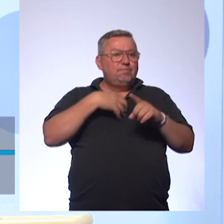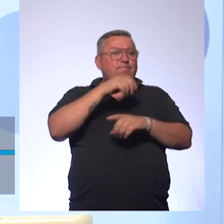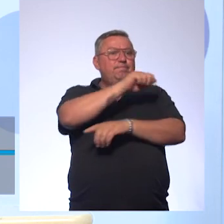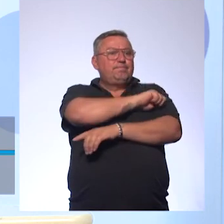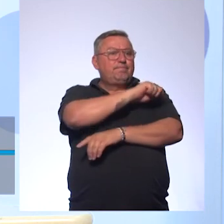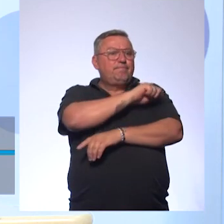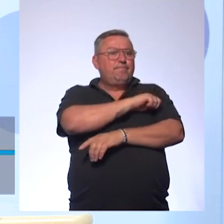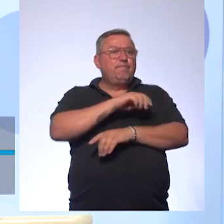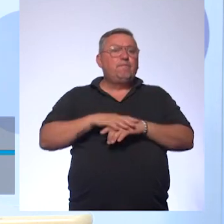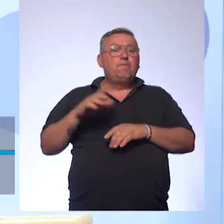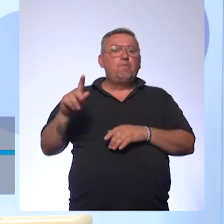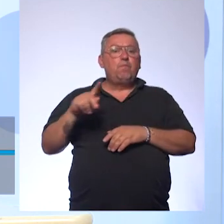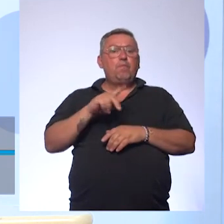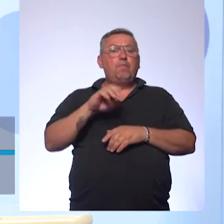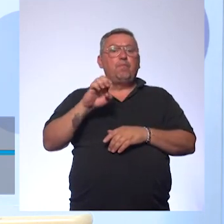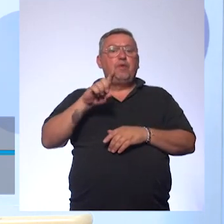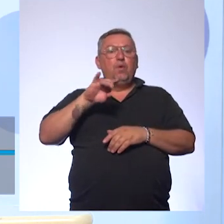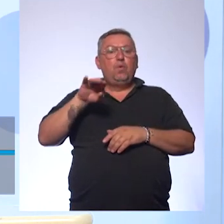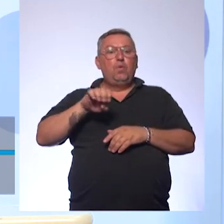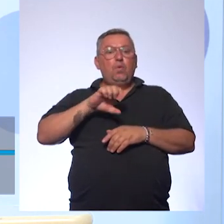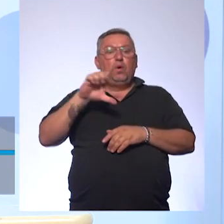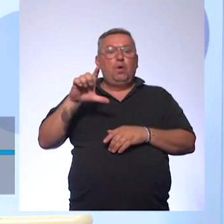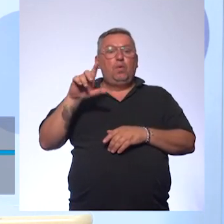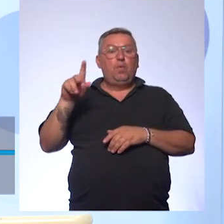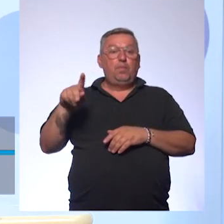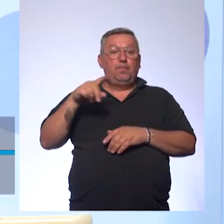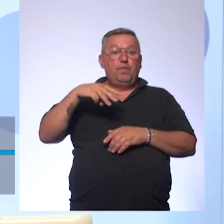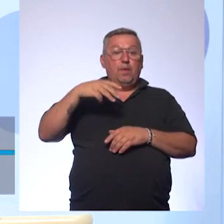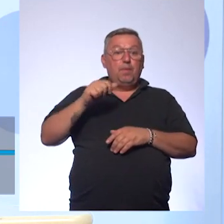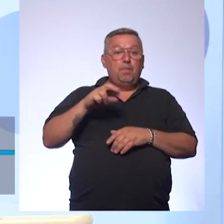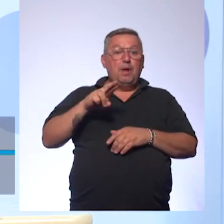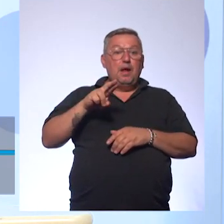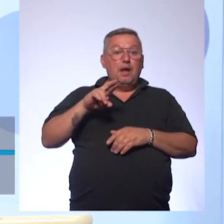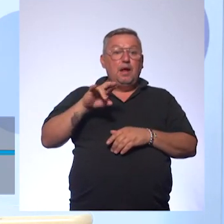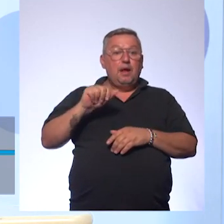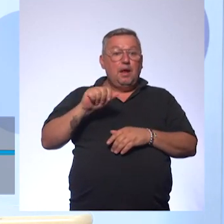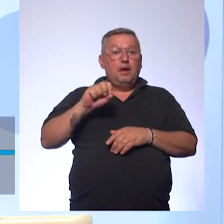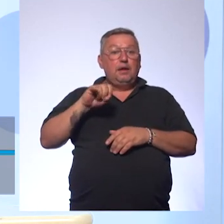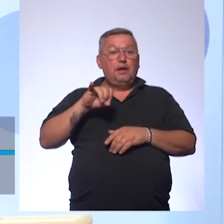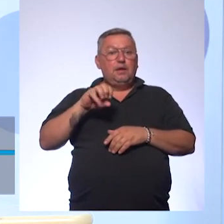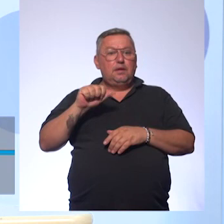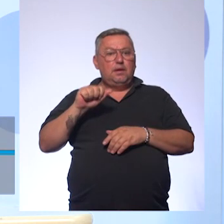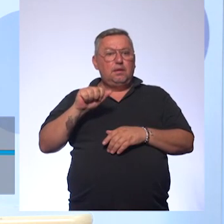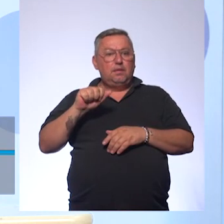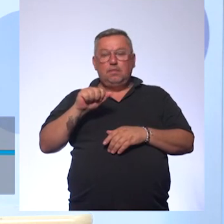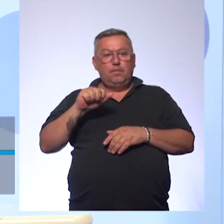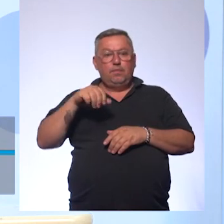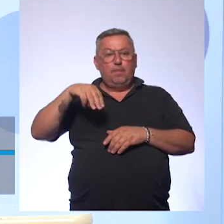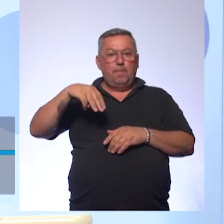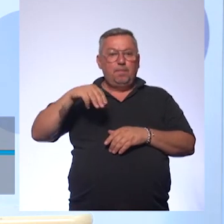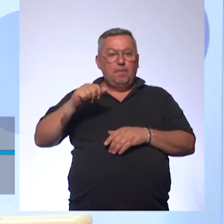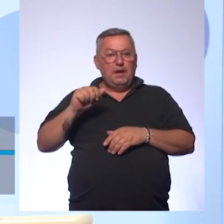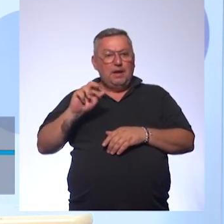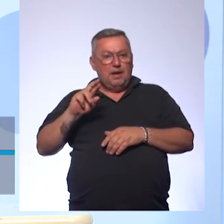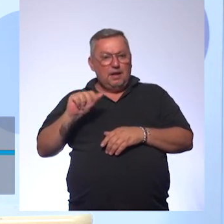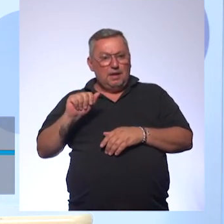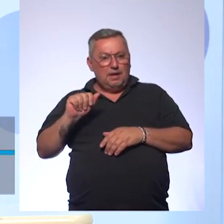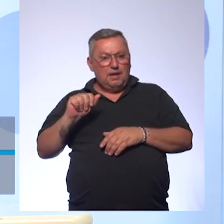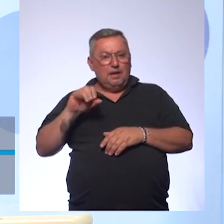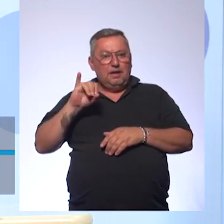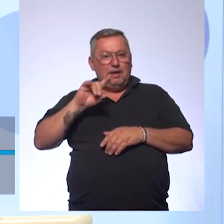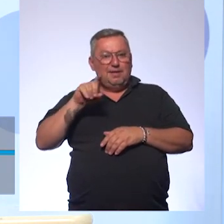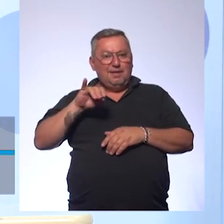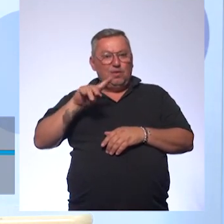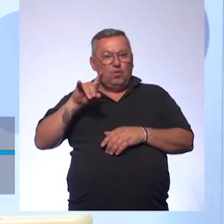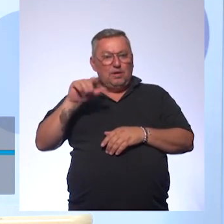sabe por quê? Por quê? Monte Alto, o próprio nome já diz. Altitude. Entendeu? Fez aqui uma Ele é piada. cheio de graça,